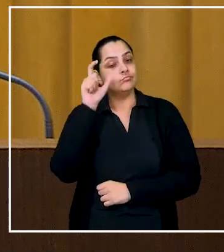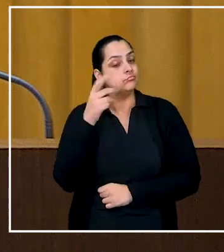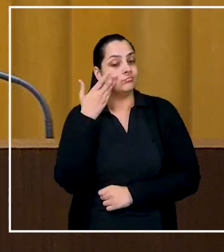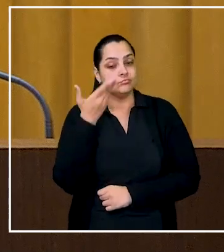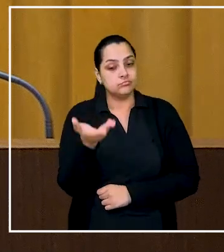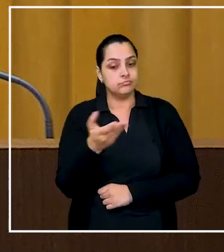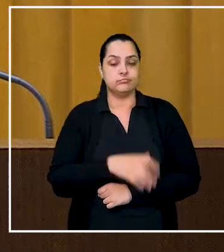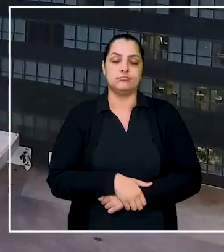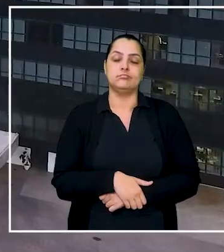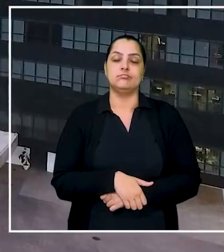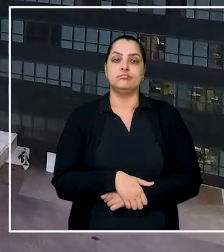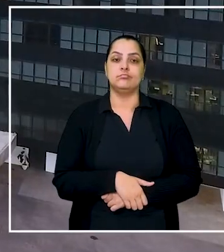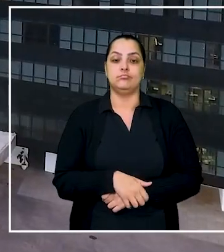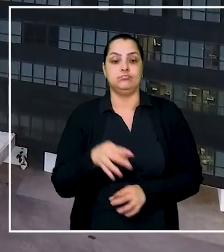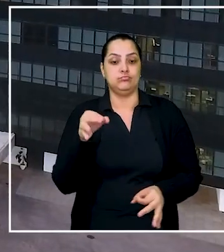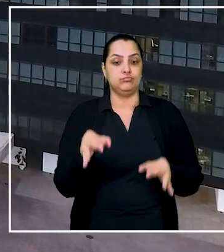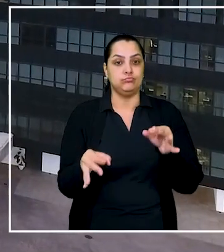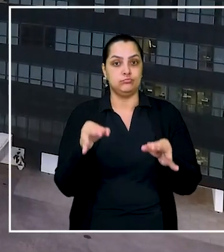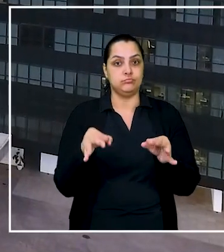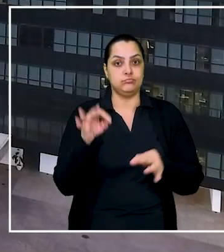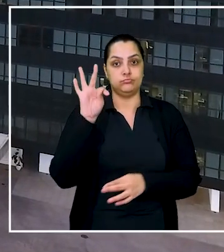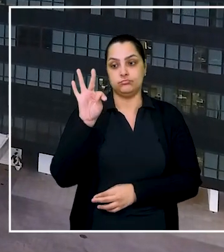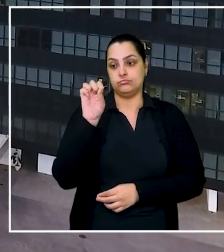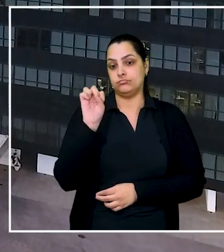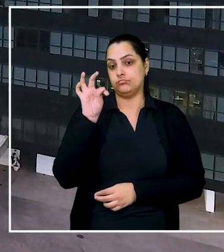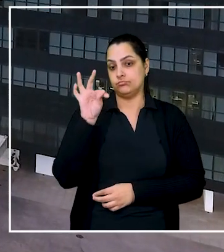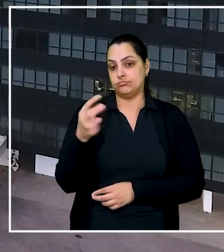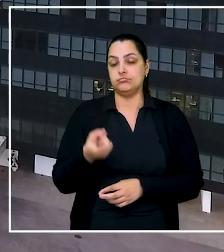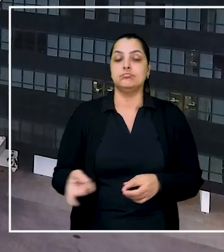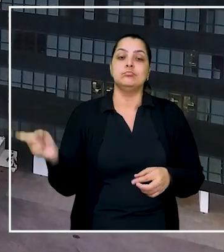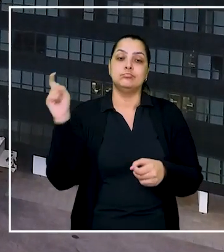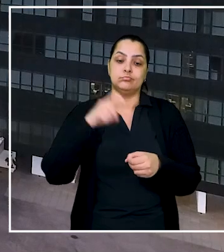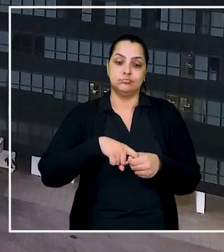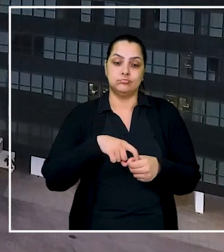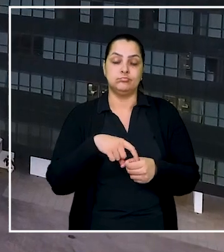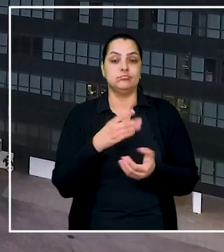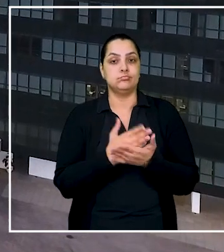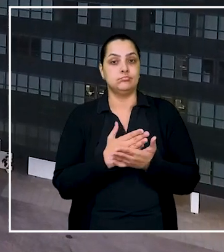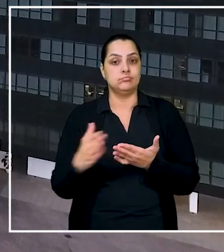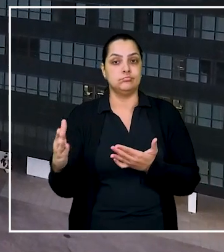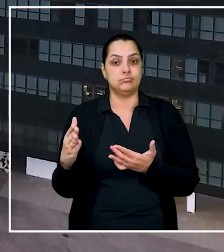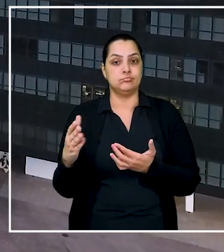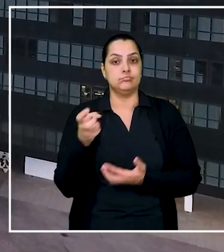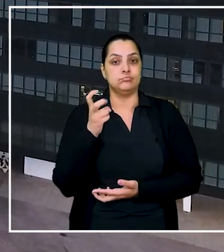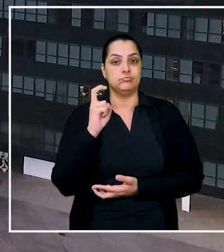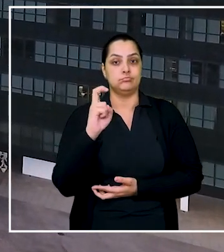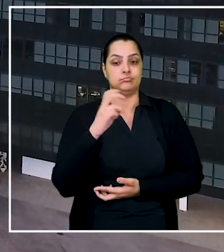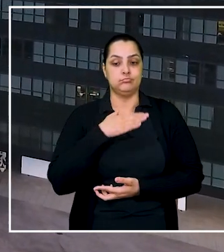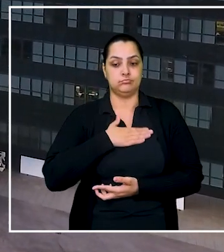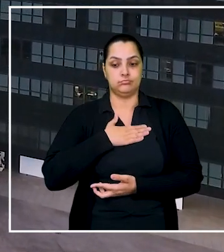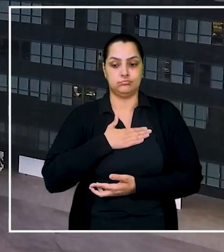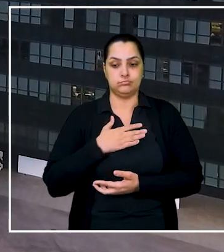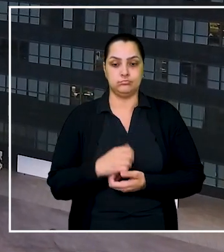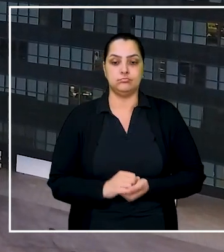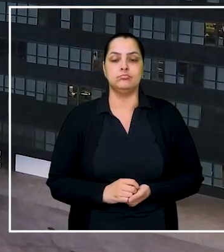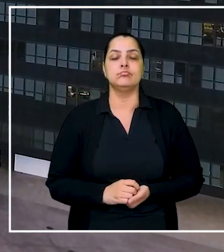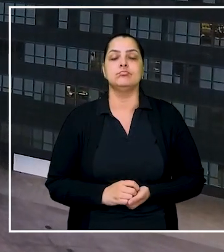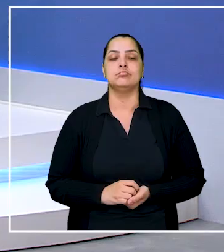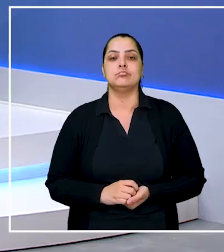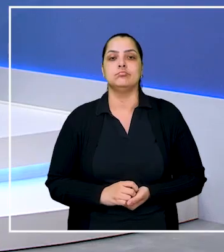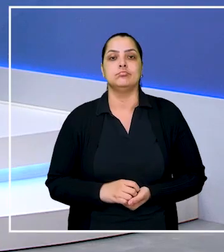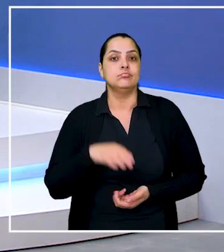quaisquer interessados. As sessões de julgamento do TST vão ser retomadas a partir de 5 de